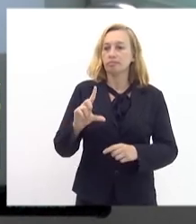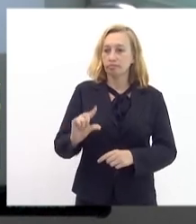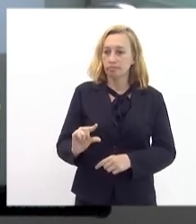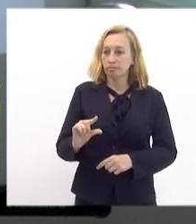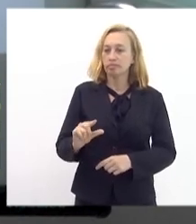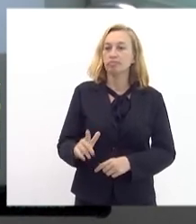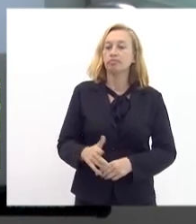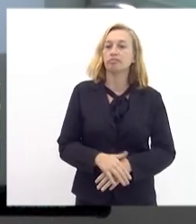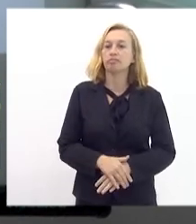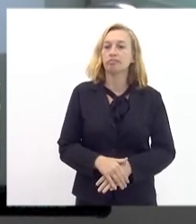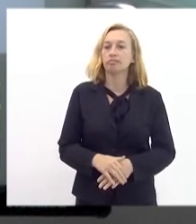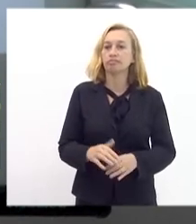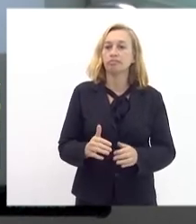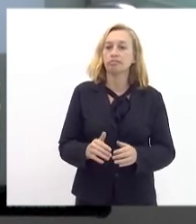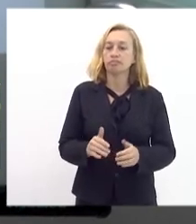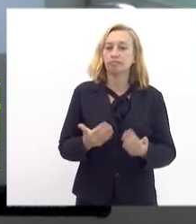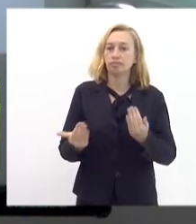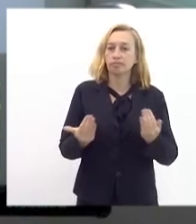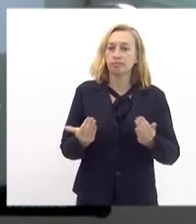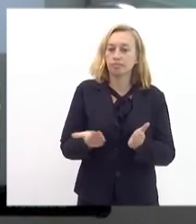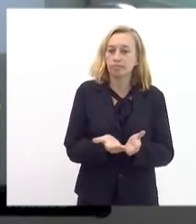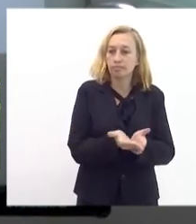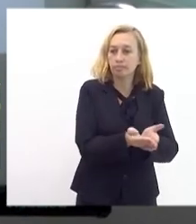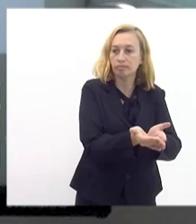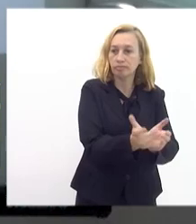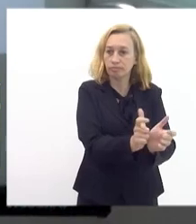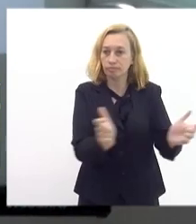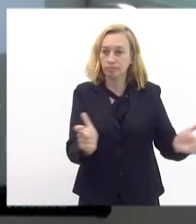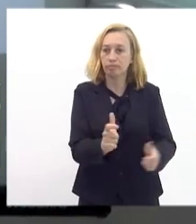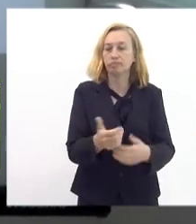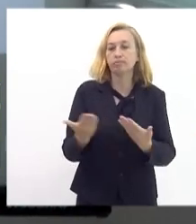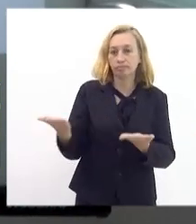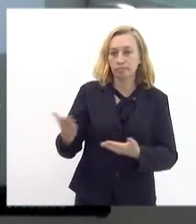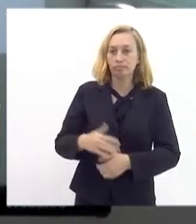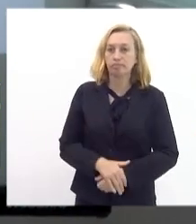navios de grande de grande porte por favor